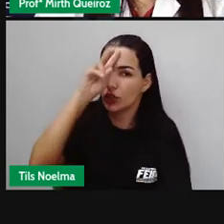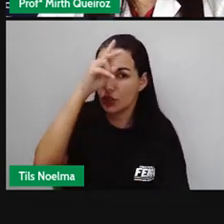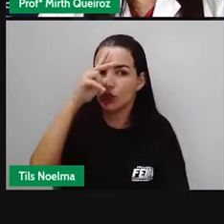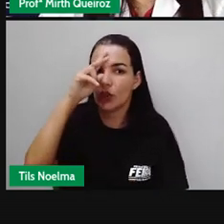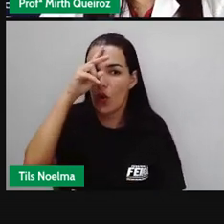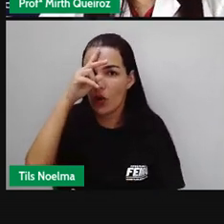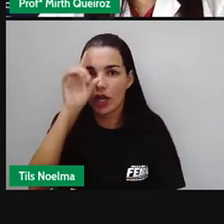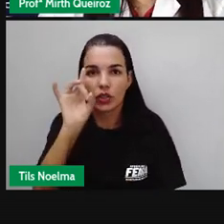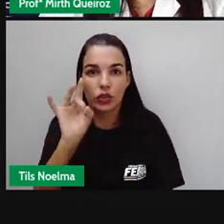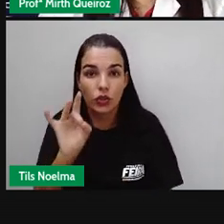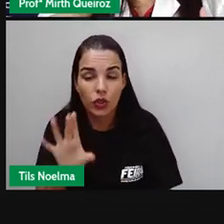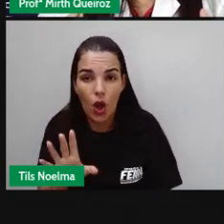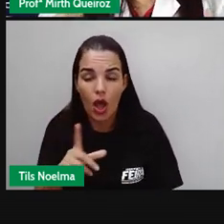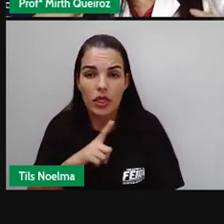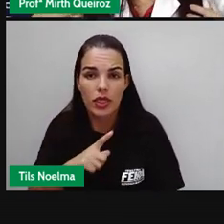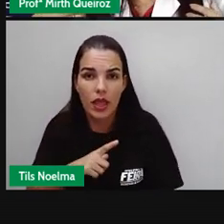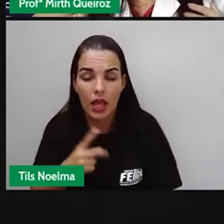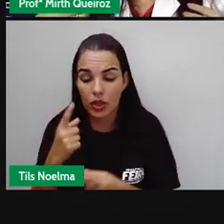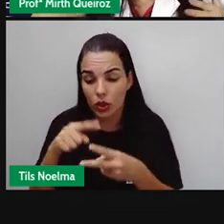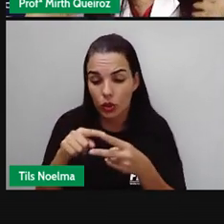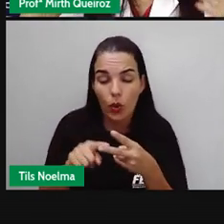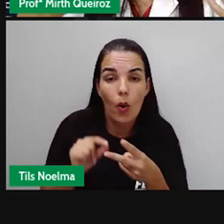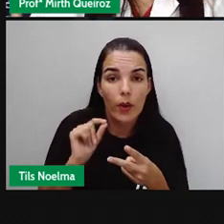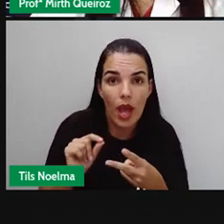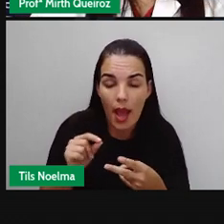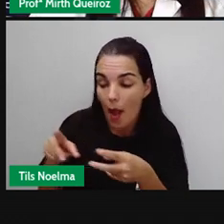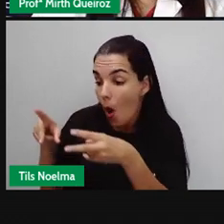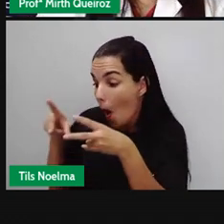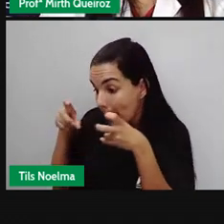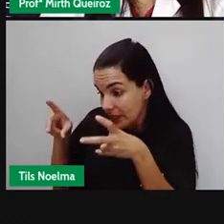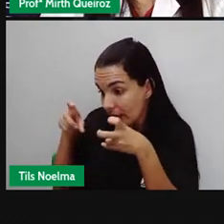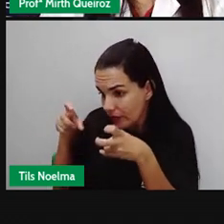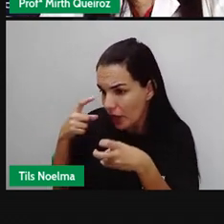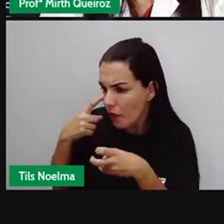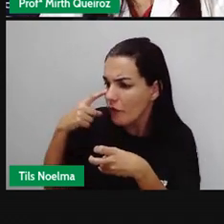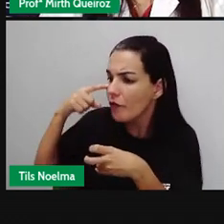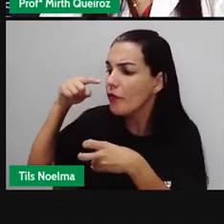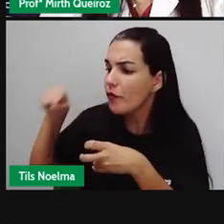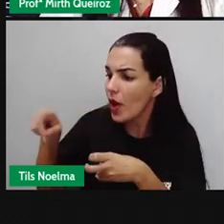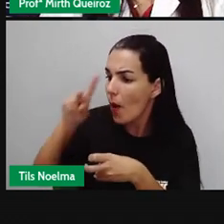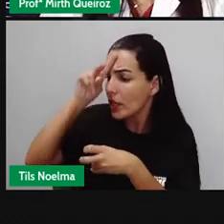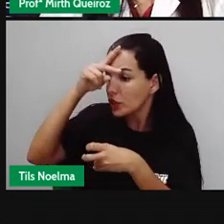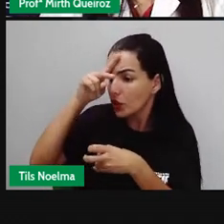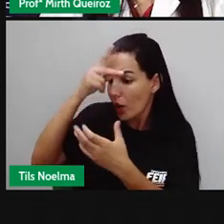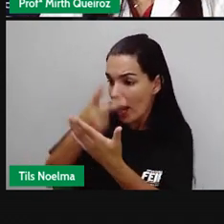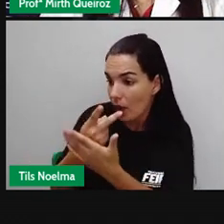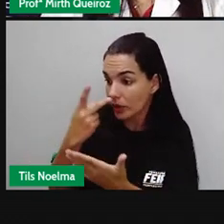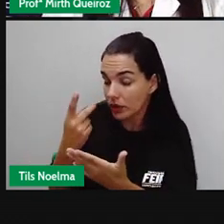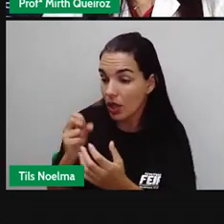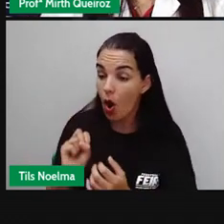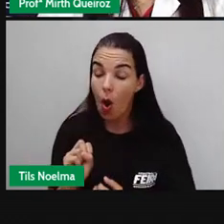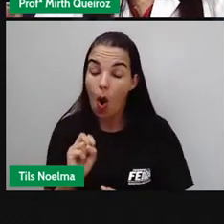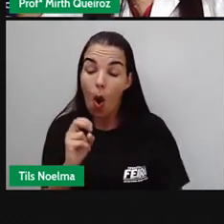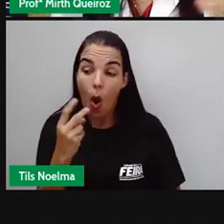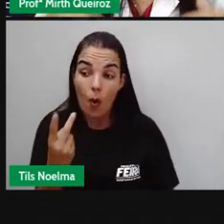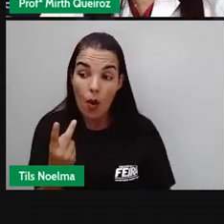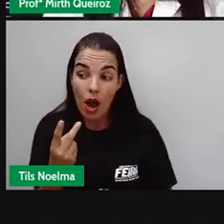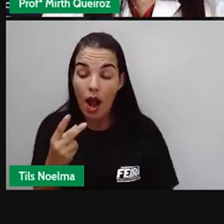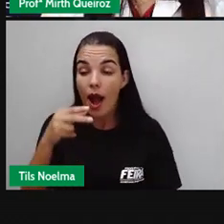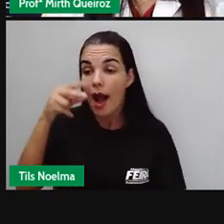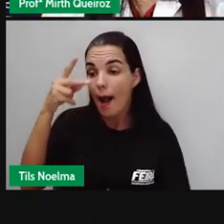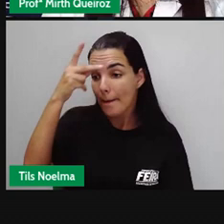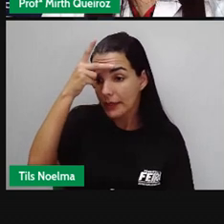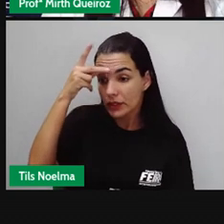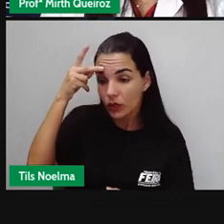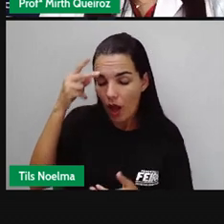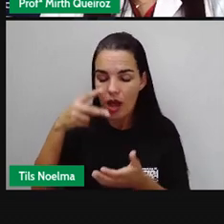que está acontecendo, conta a história como se fosse alguém que viu essa história acontecer, ou um narrador personagem, que é quando ele participa